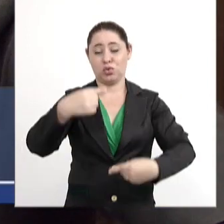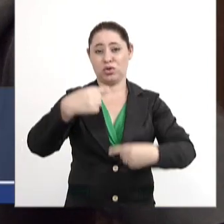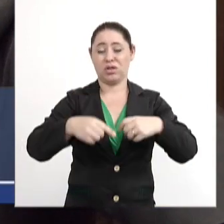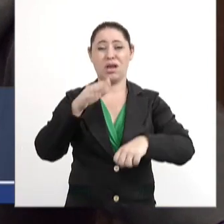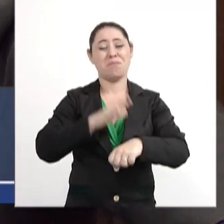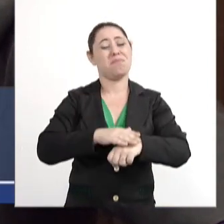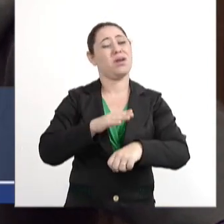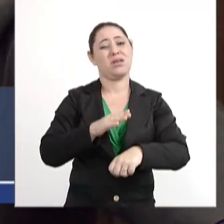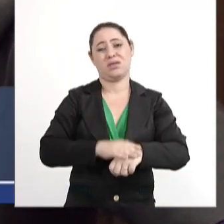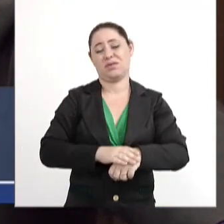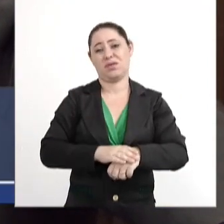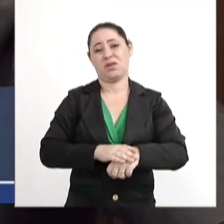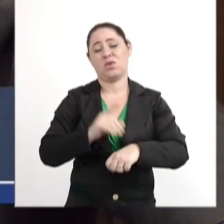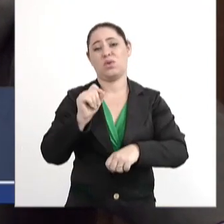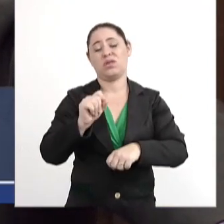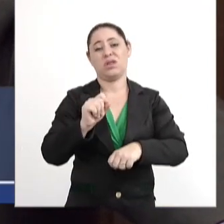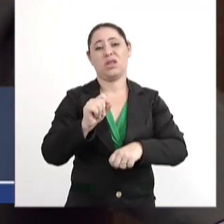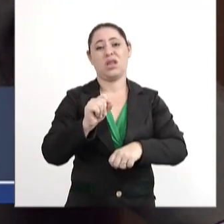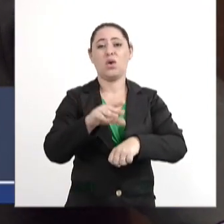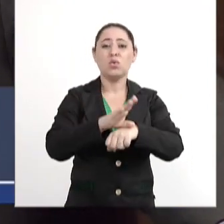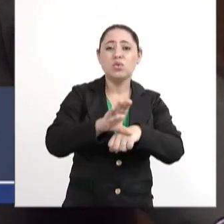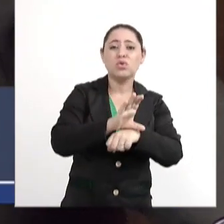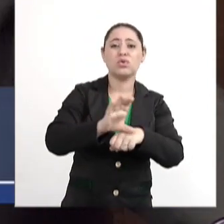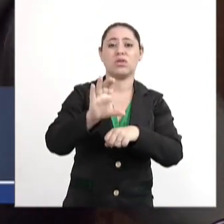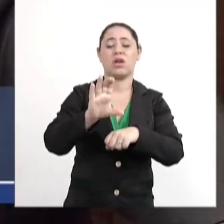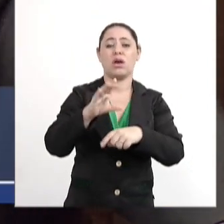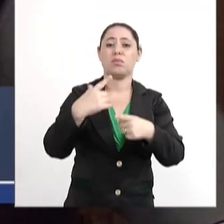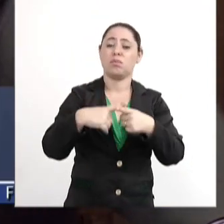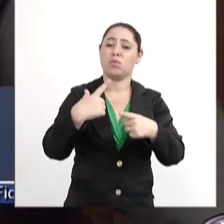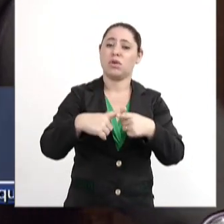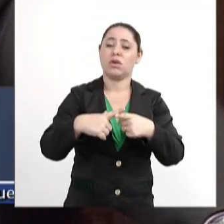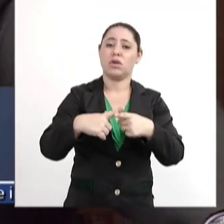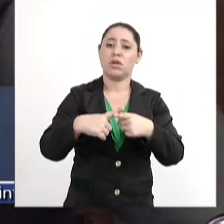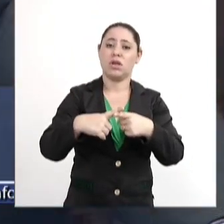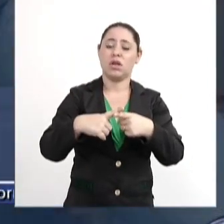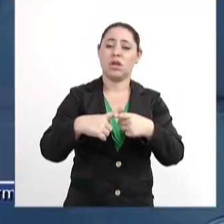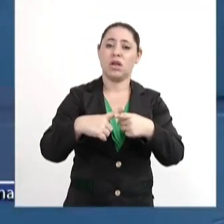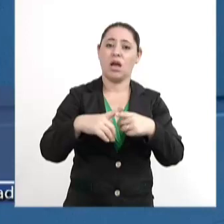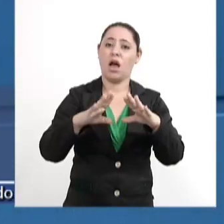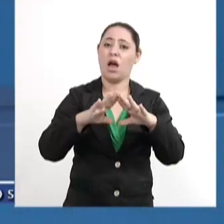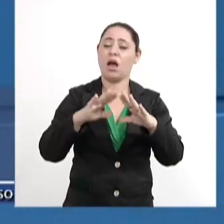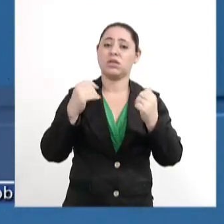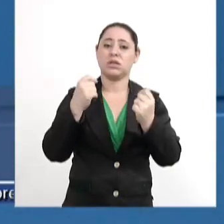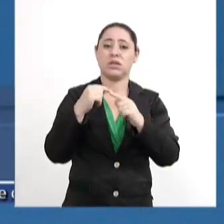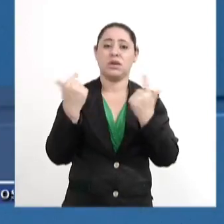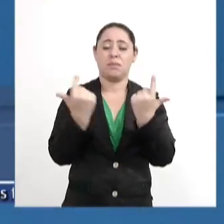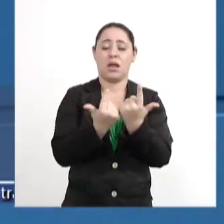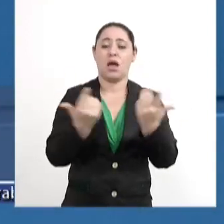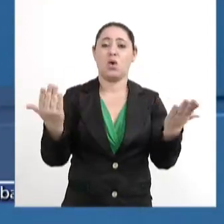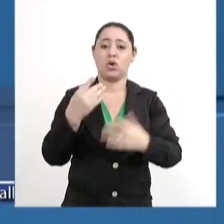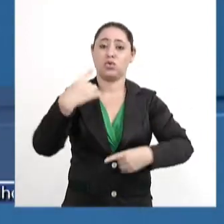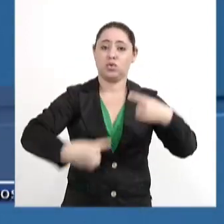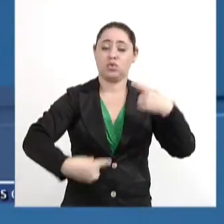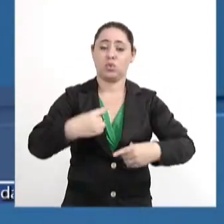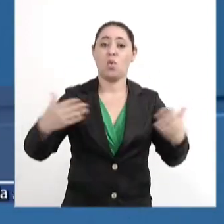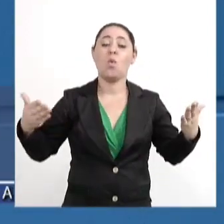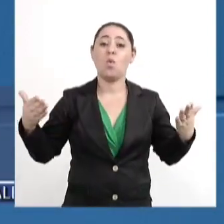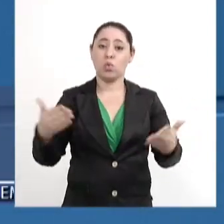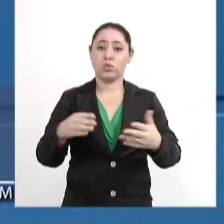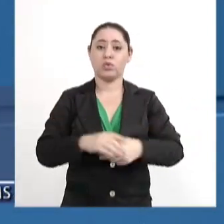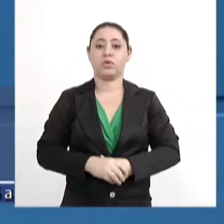mais ainda sobre a constitucionalidade, porque a Casa ultrapassou a constitucionalidade. Nós estamos discutindo